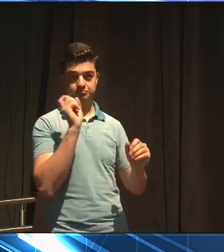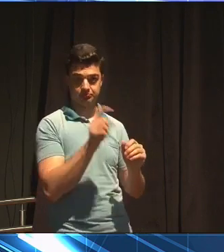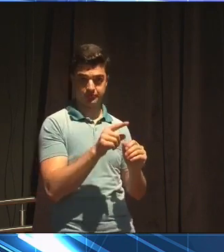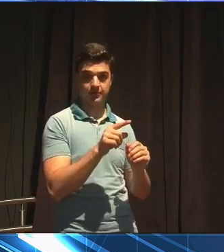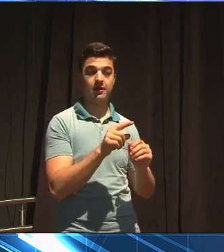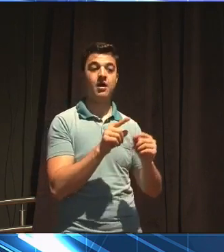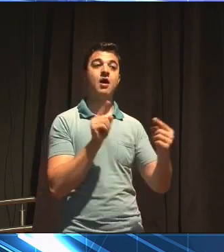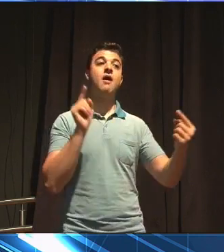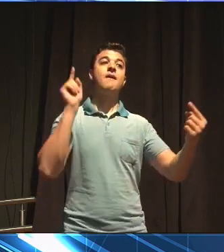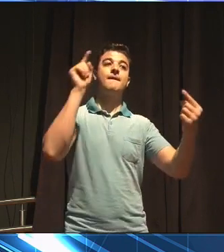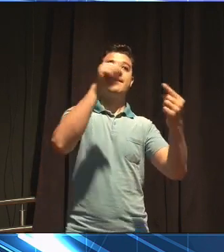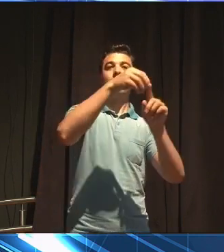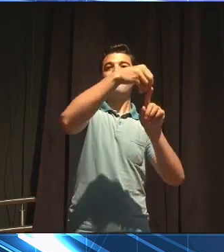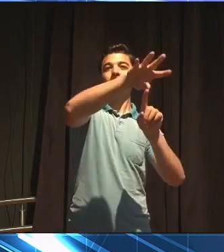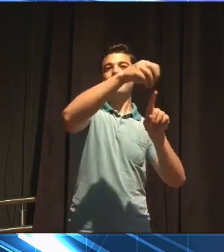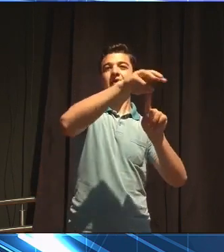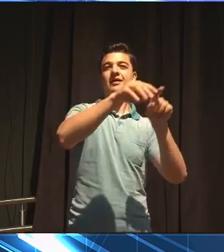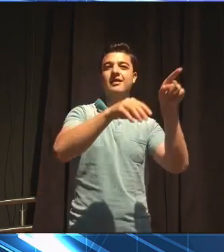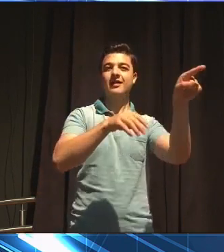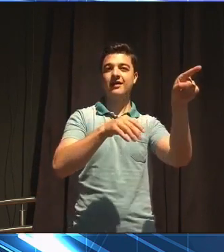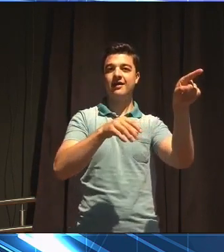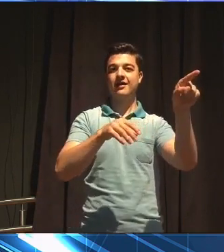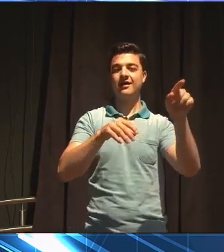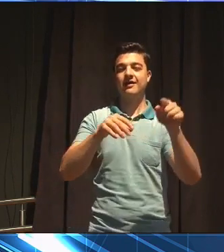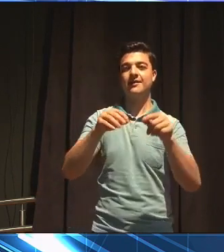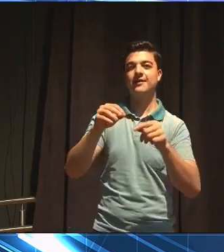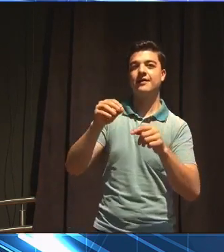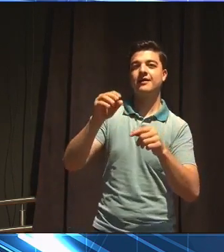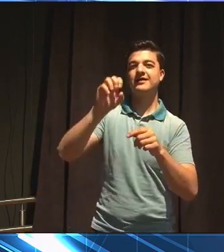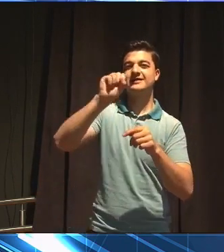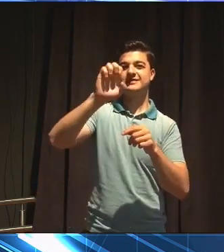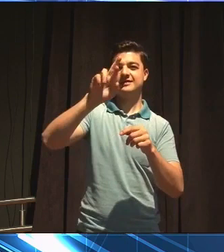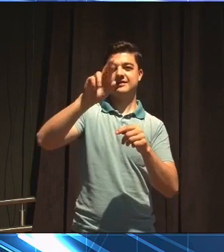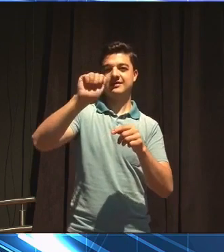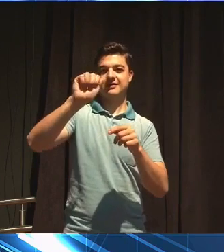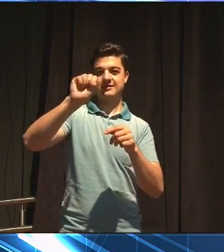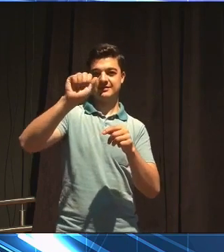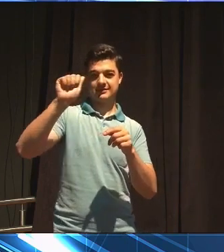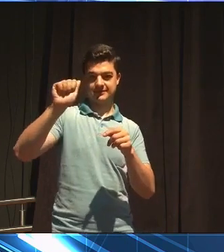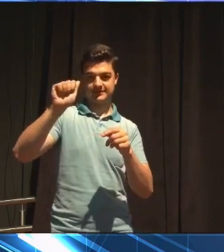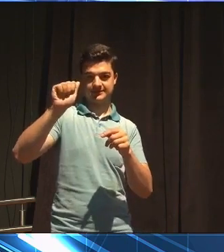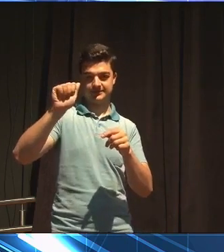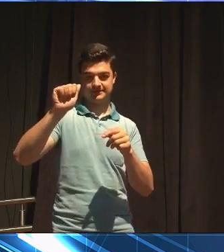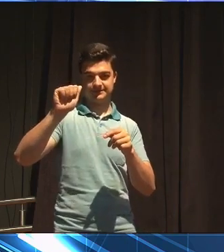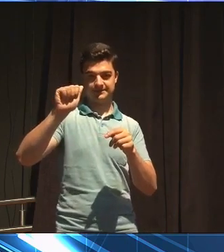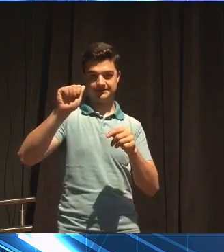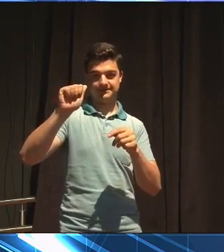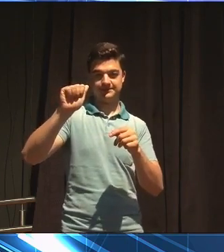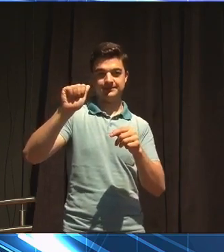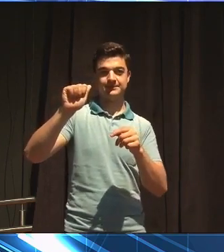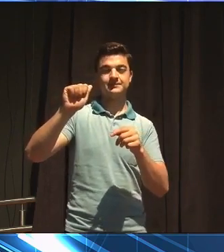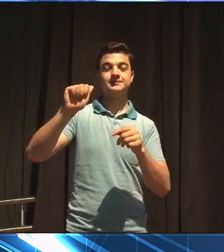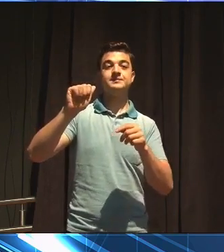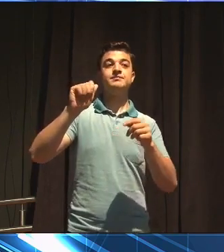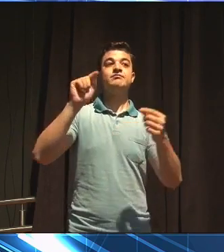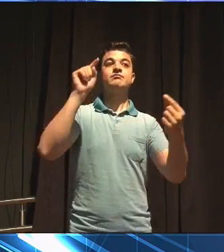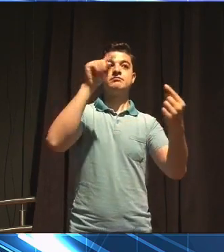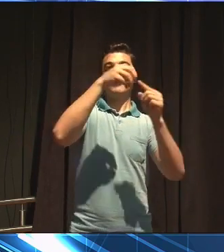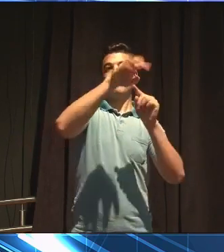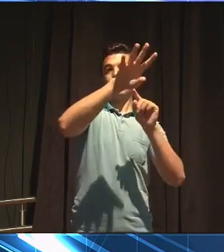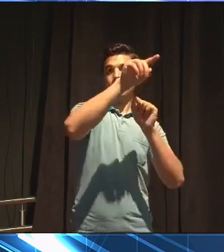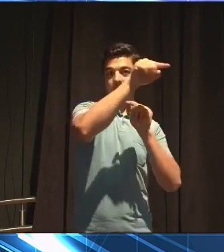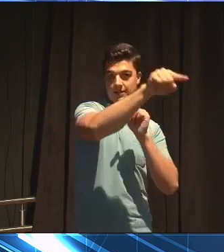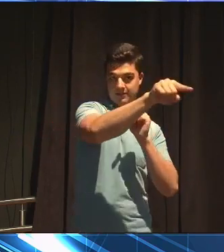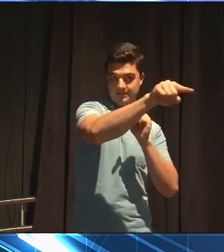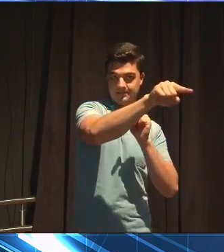uma Serasa. Aí no Serasa vai consultar algumas informações. E aí, para chamar essa